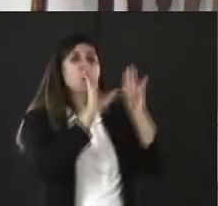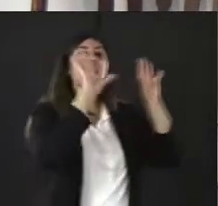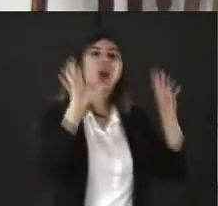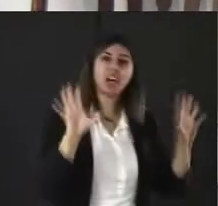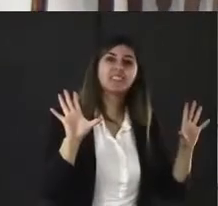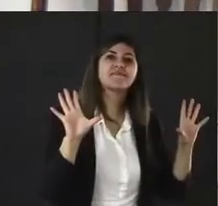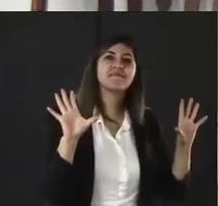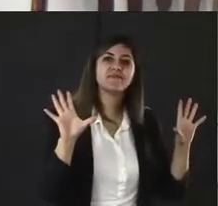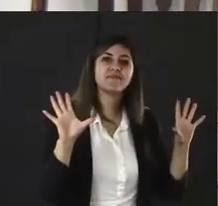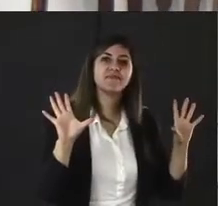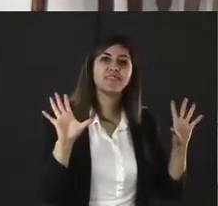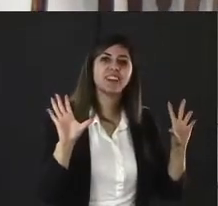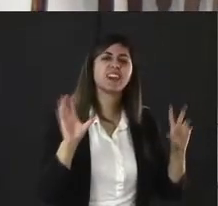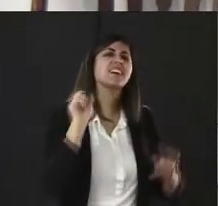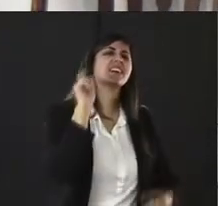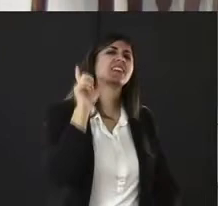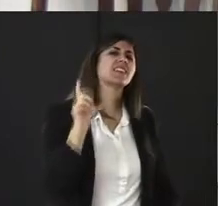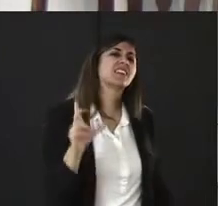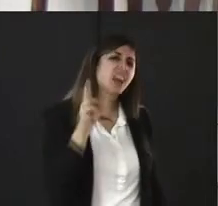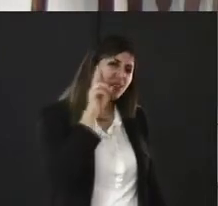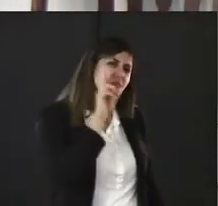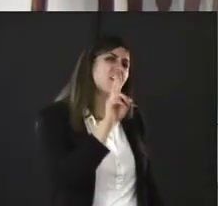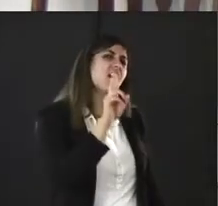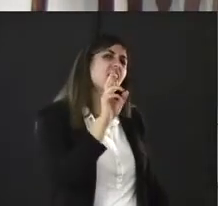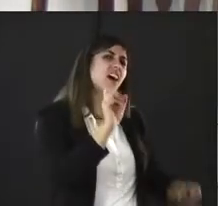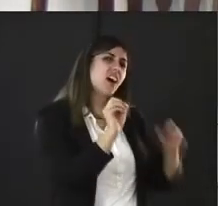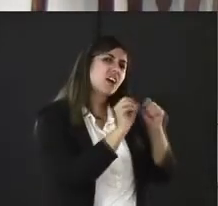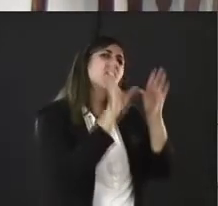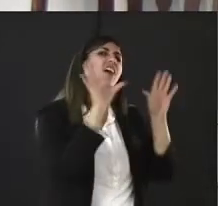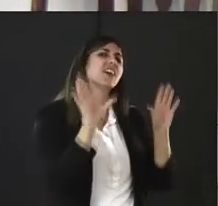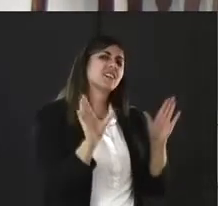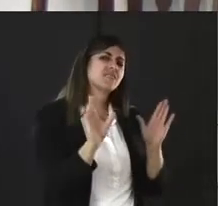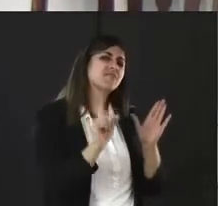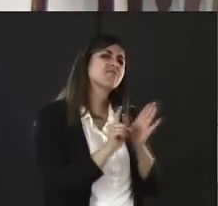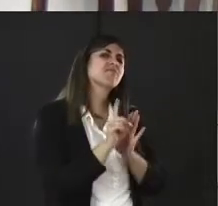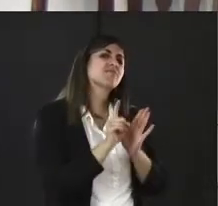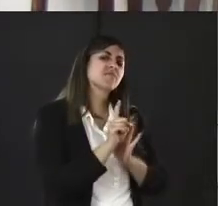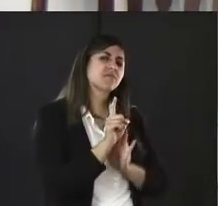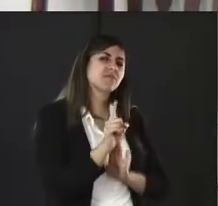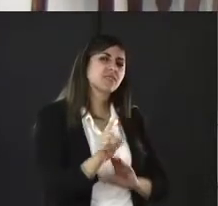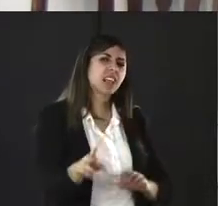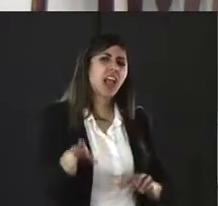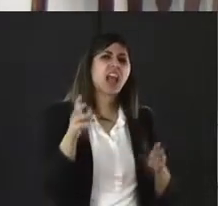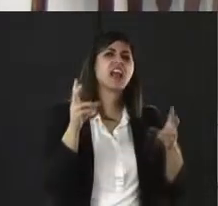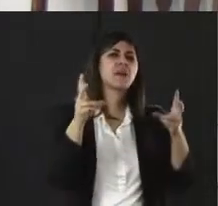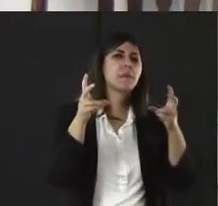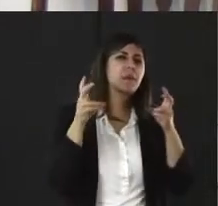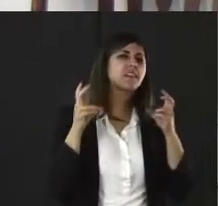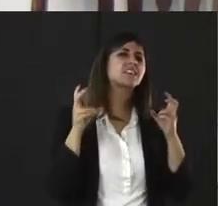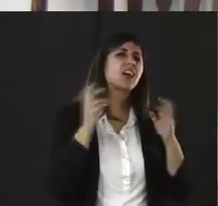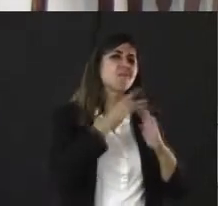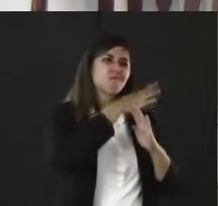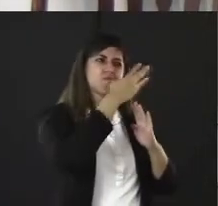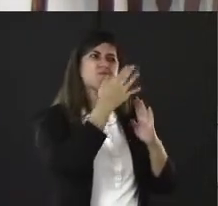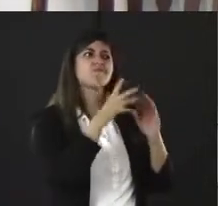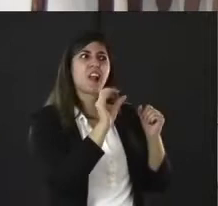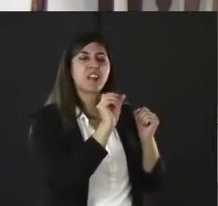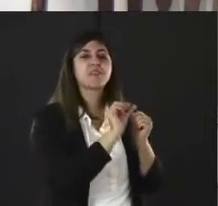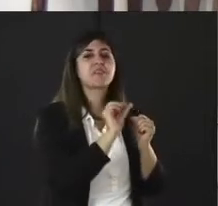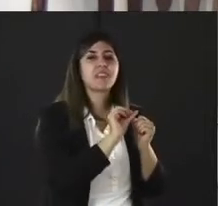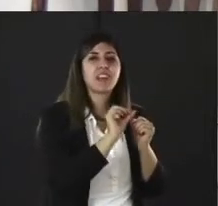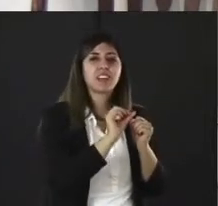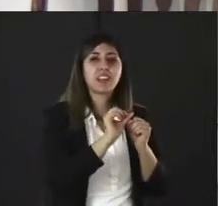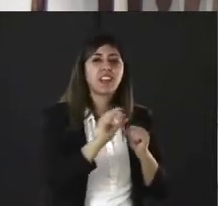pergunta é quem vê a glória quem vê a provisão quem vê que essa glória está apontando